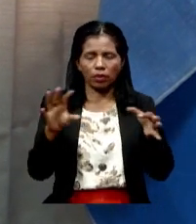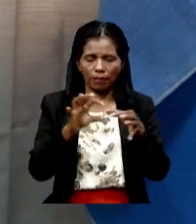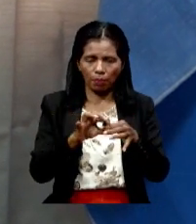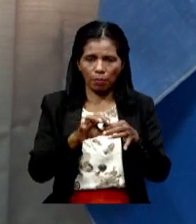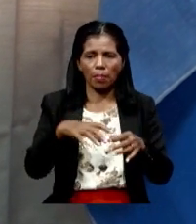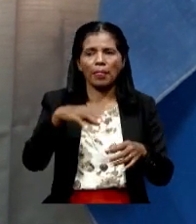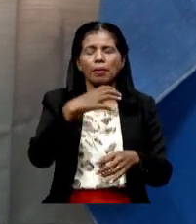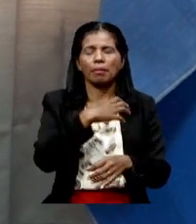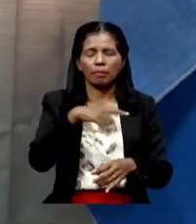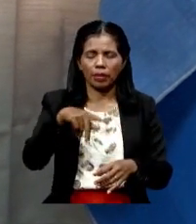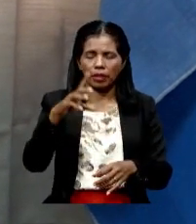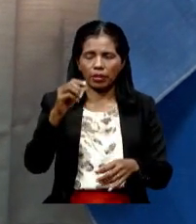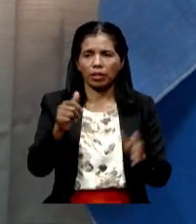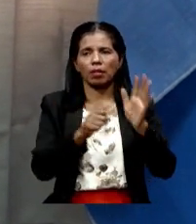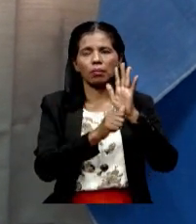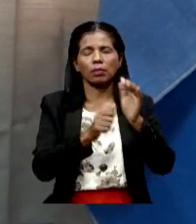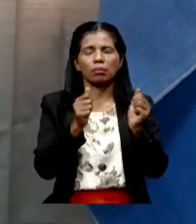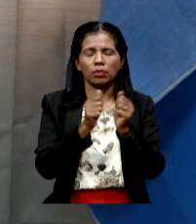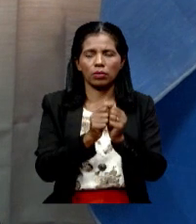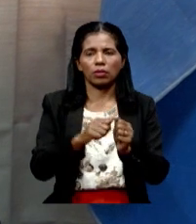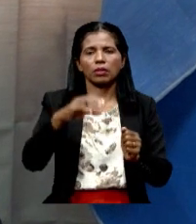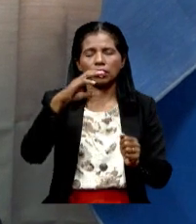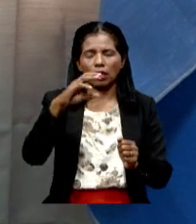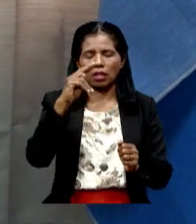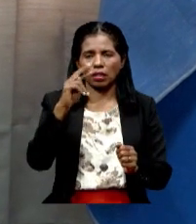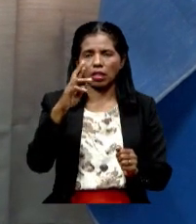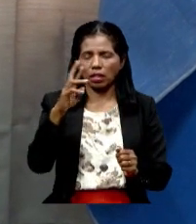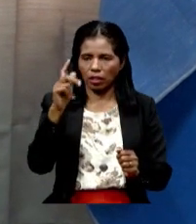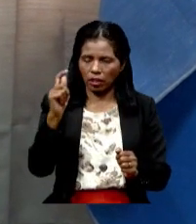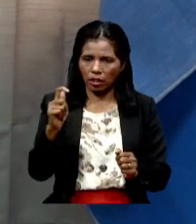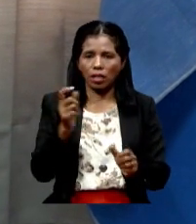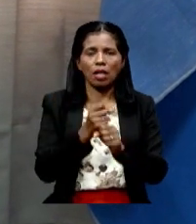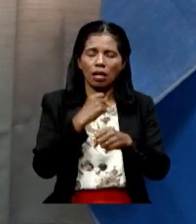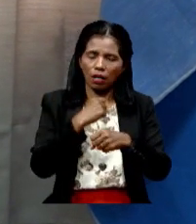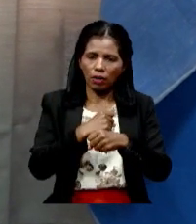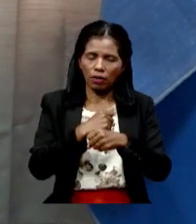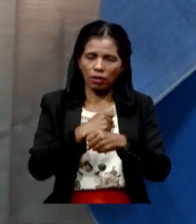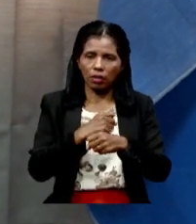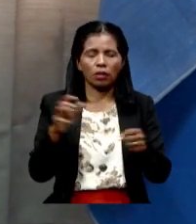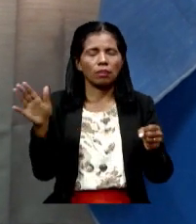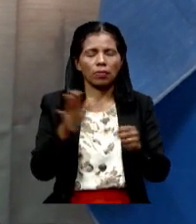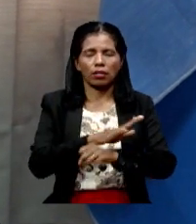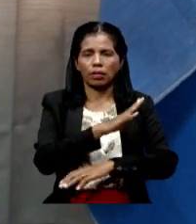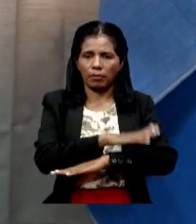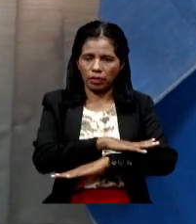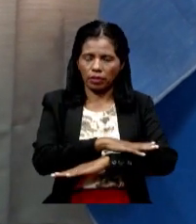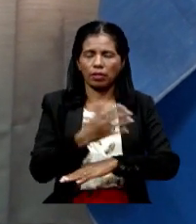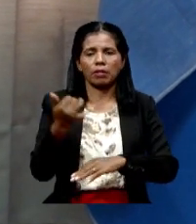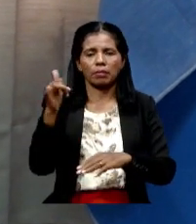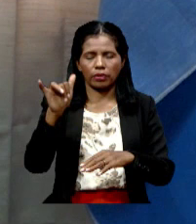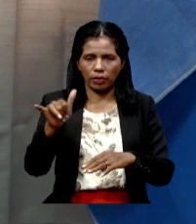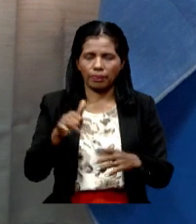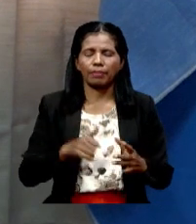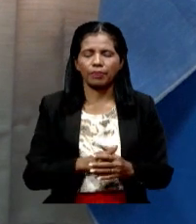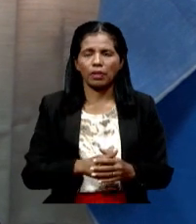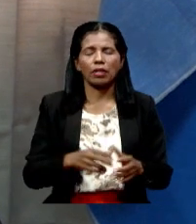Macacê apresenta candidato Hamuto Bosenerte ba halo completa mesa ninha agora ba vice